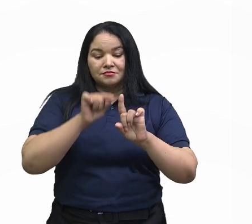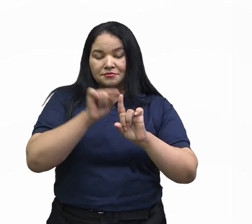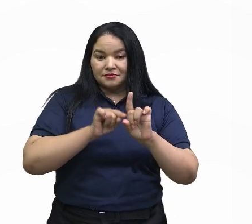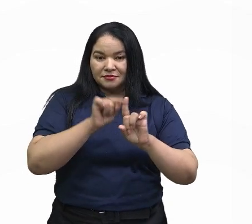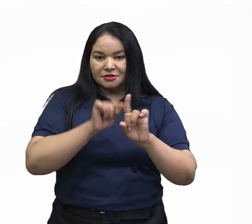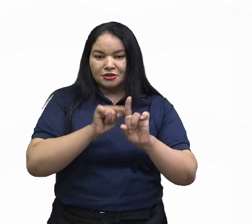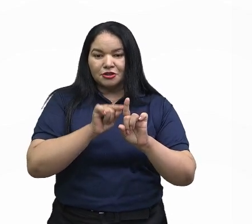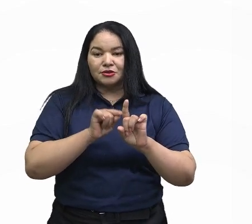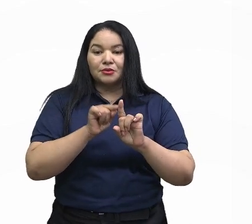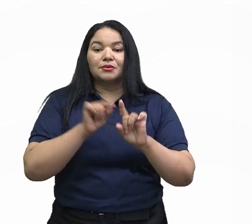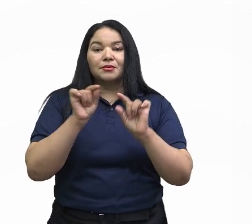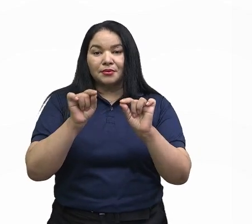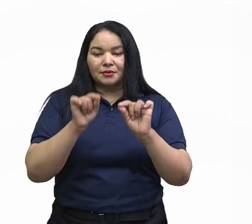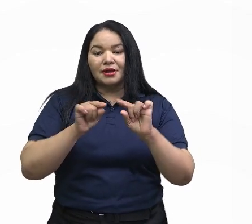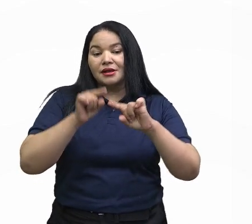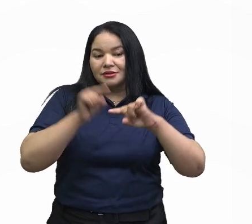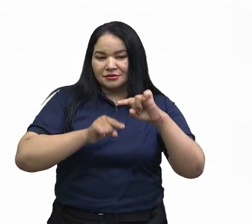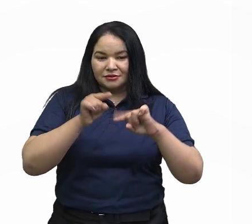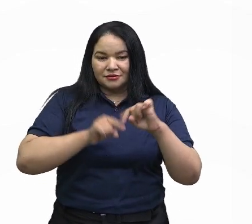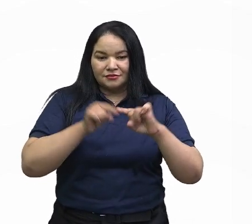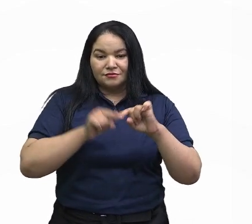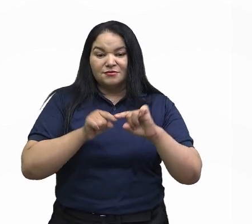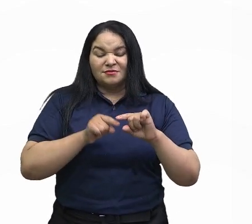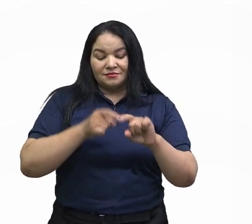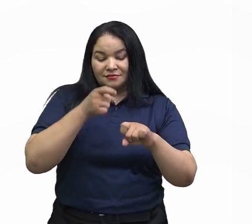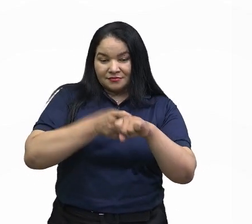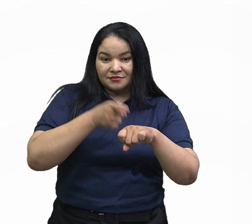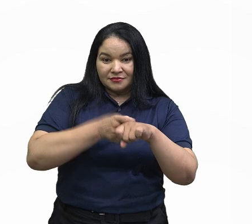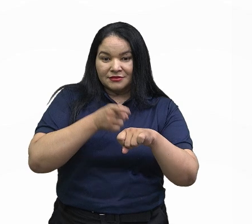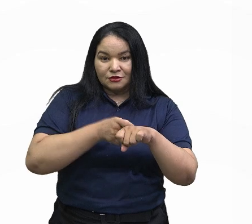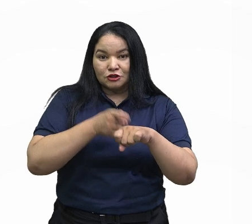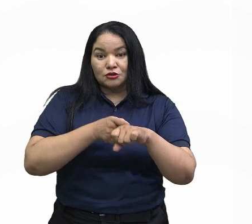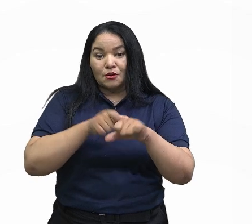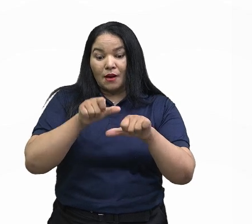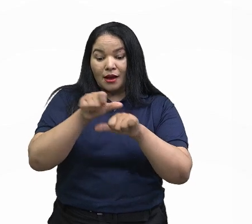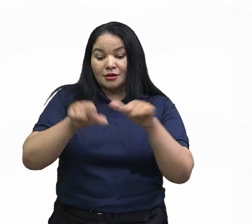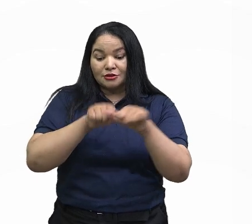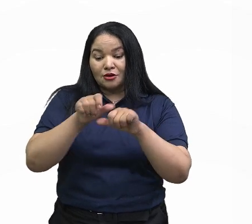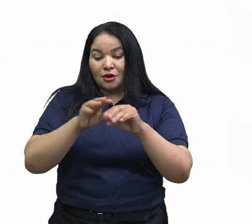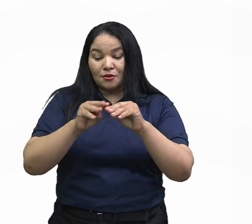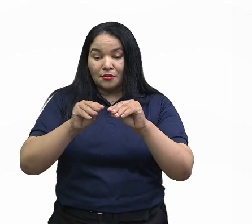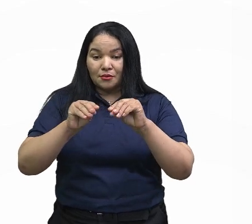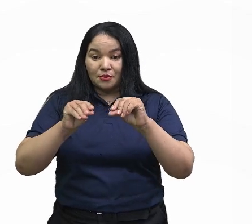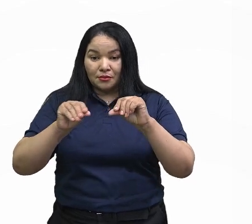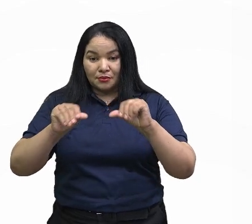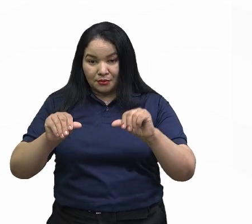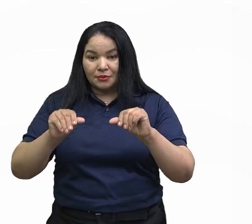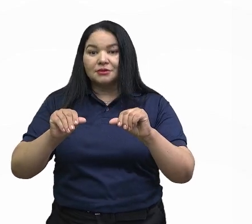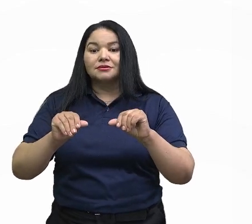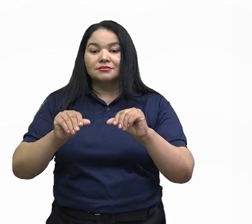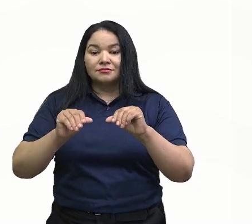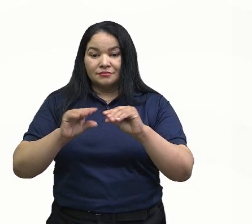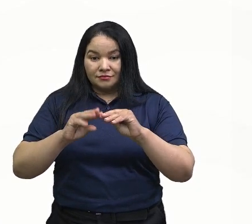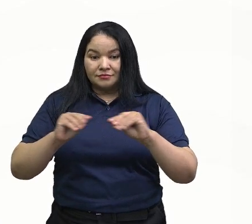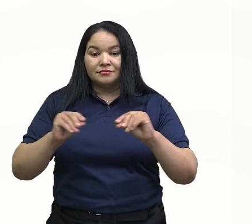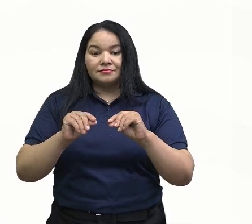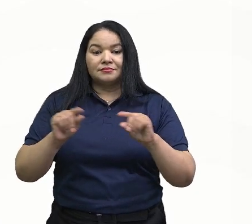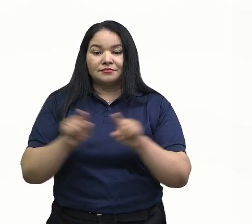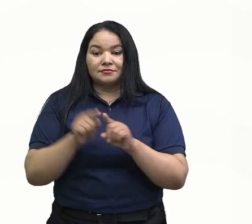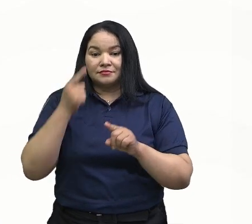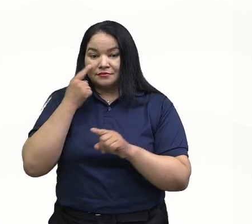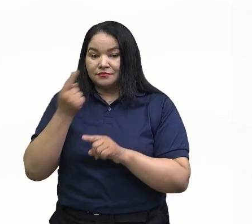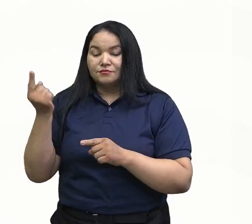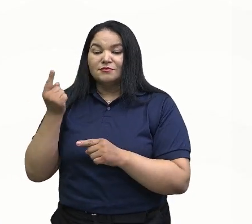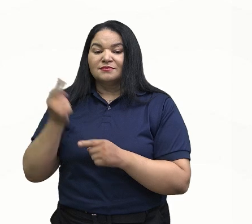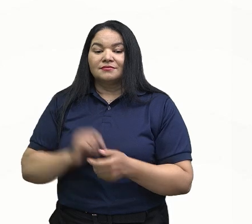uma substância passa do estado sólido para o líquido, né? E o ponto de ebulição, ele